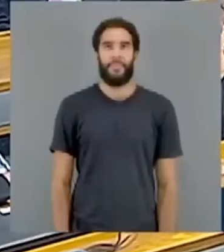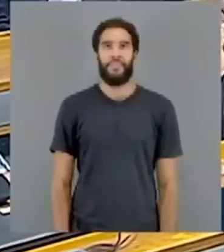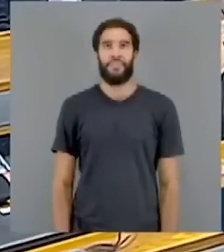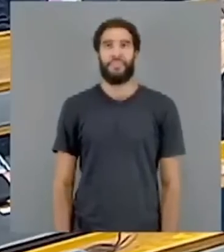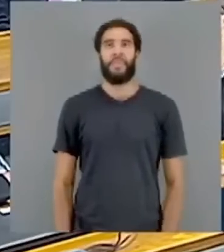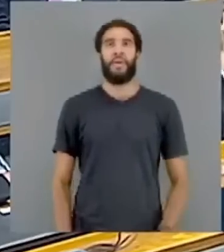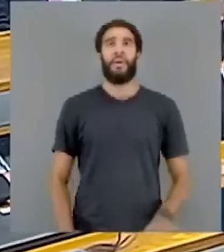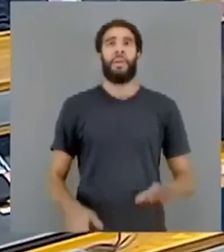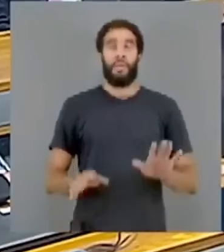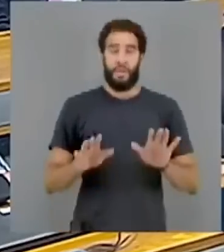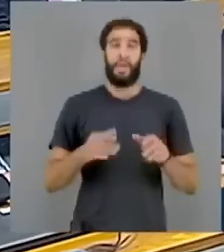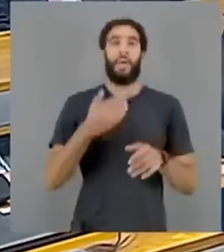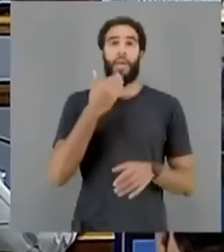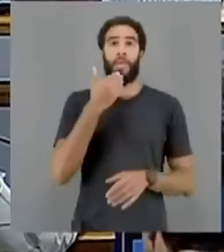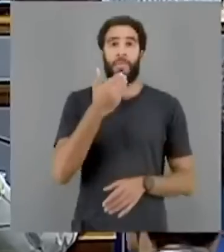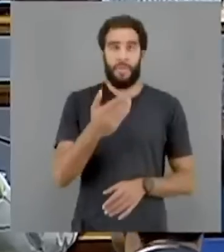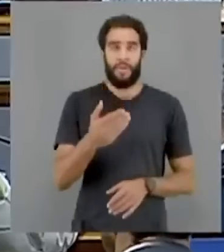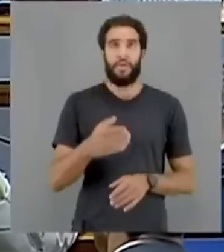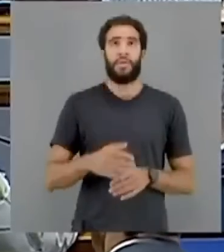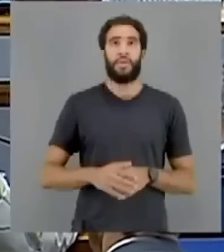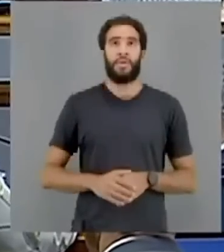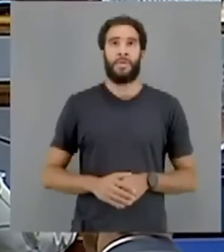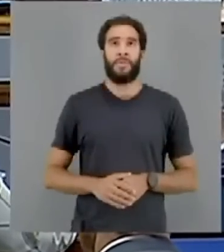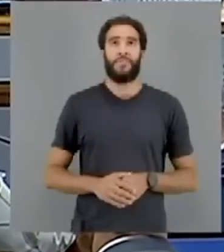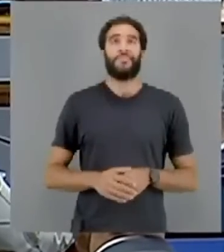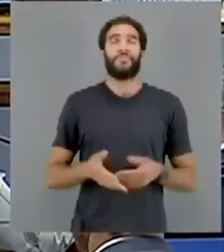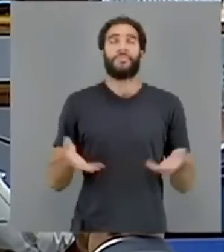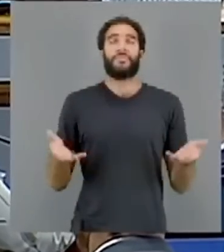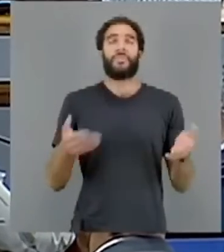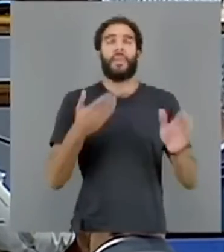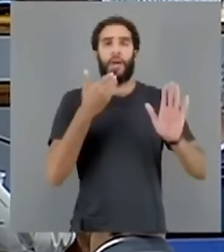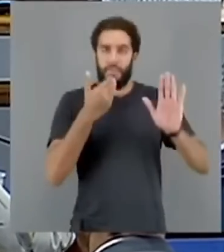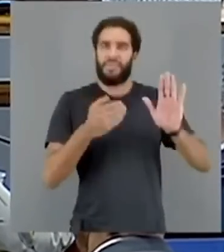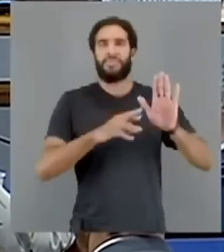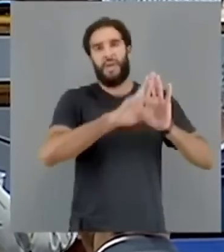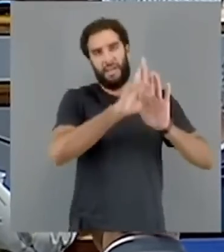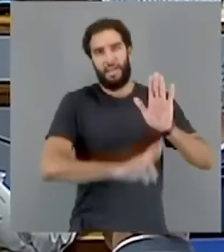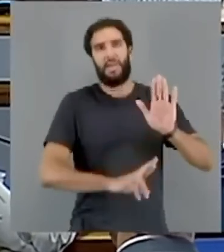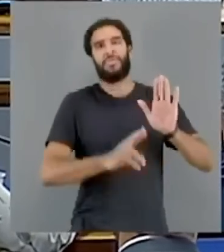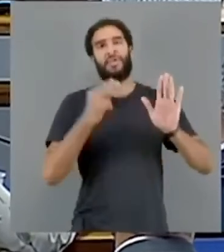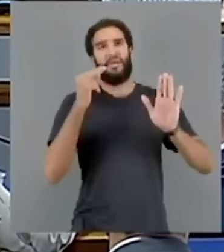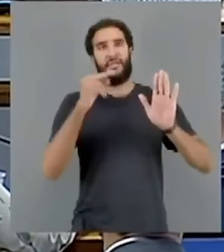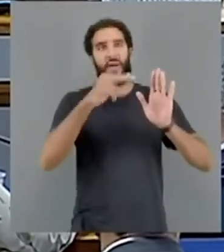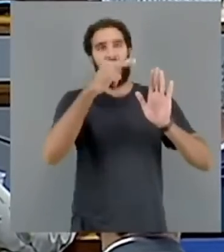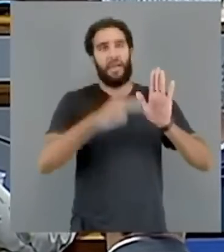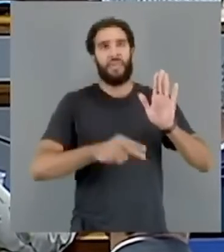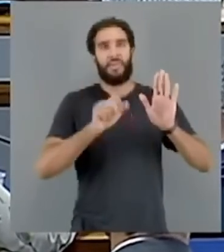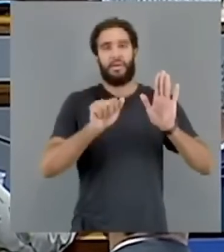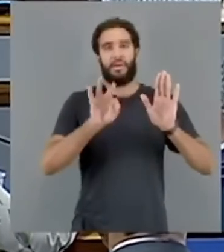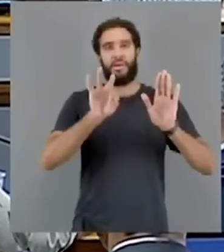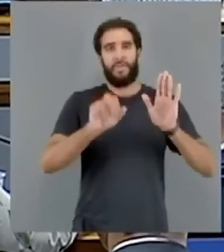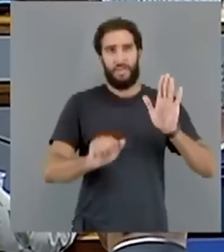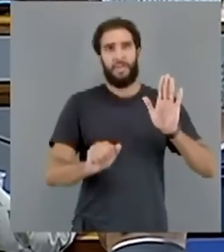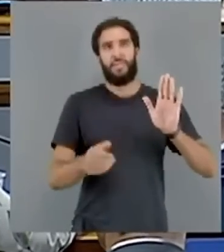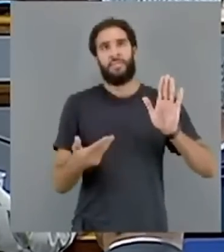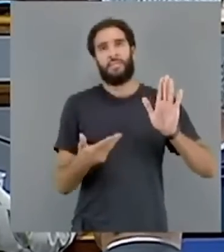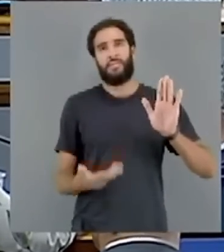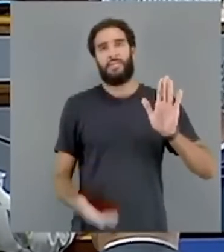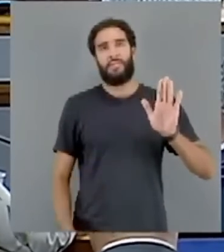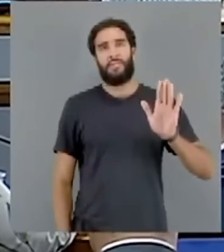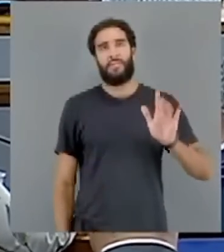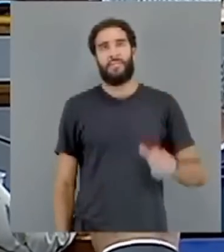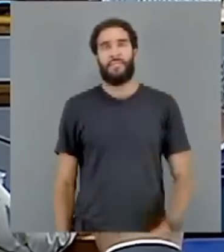peço a vossa compreensão para que a gente permita que a senadora comece a fazer a leitura. Ele teve a delicadeza de apresentar. Nos